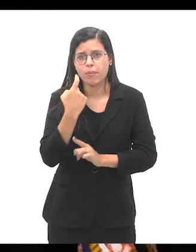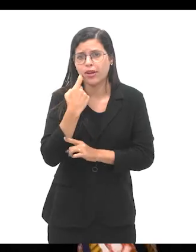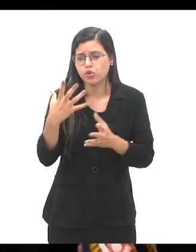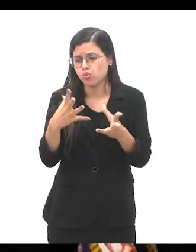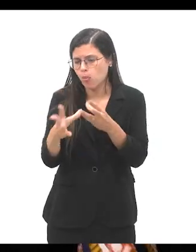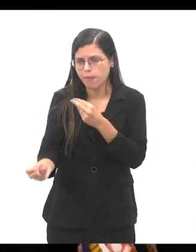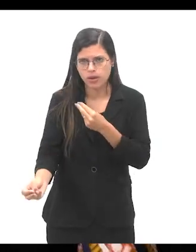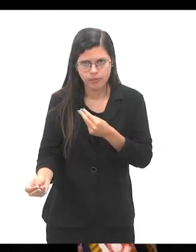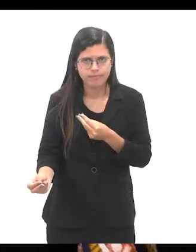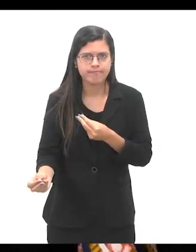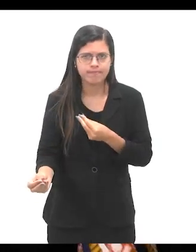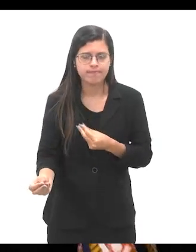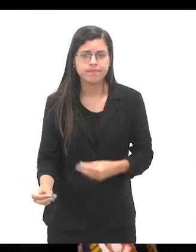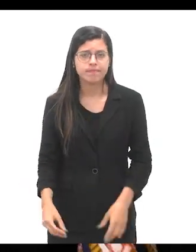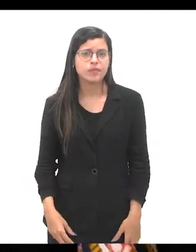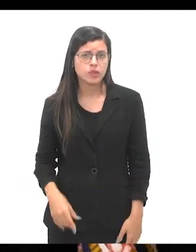desapareceram.